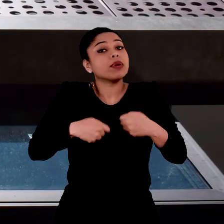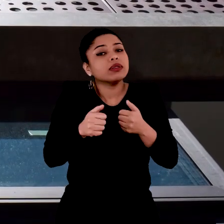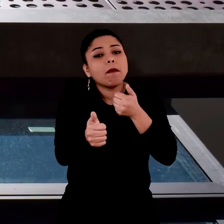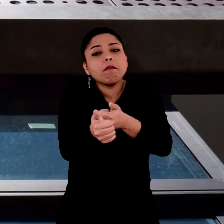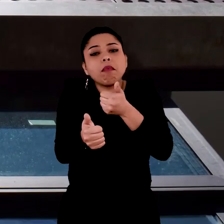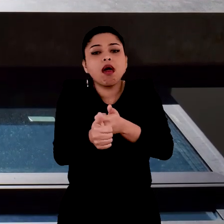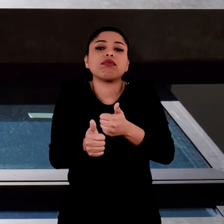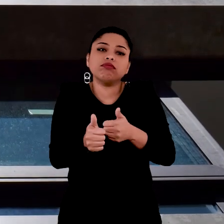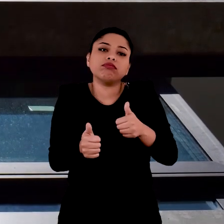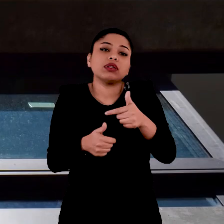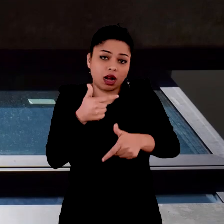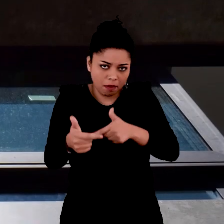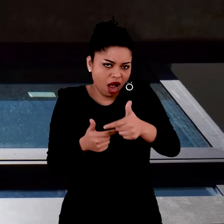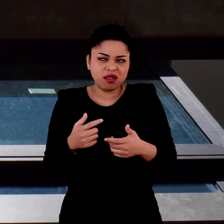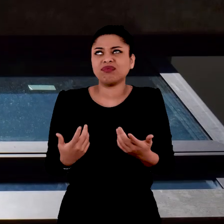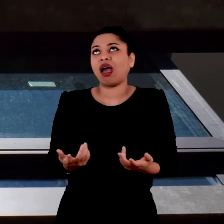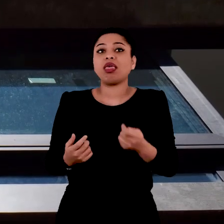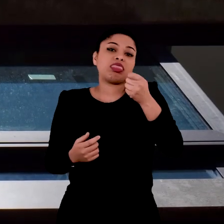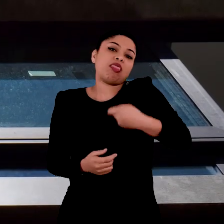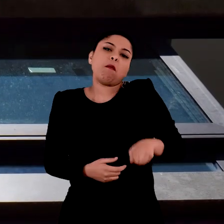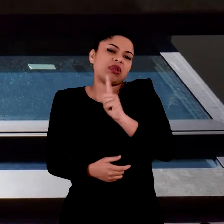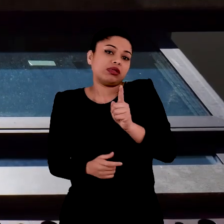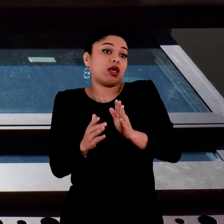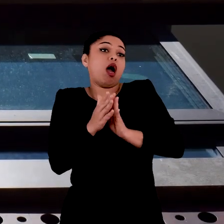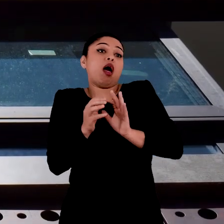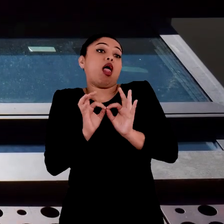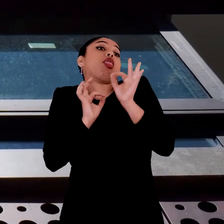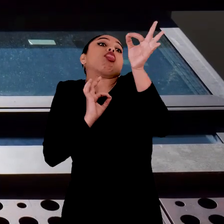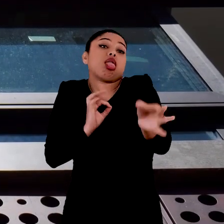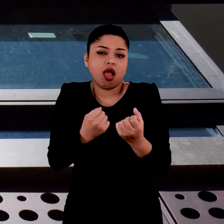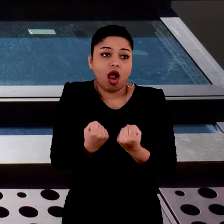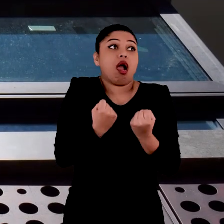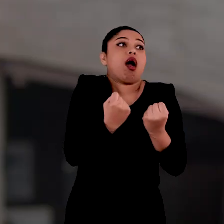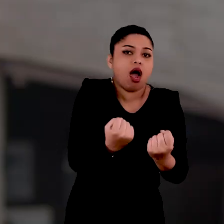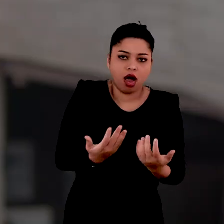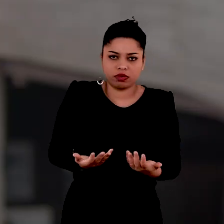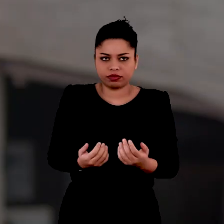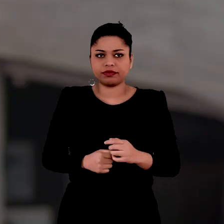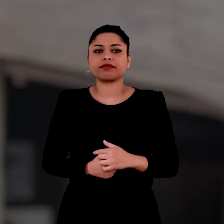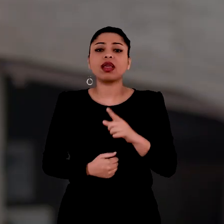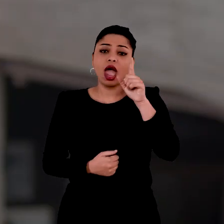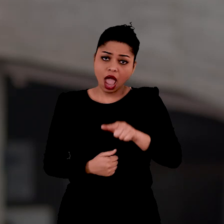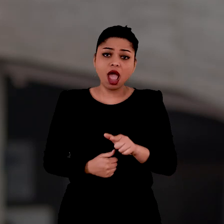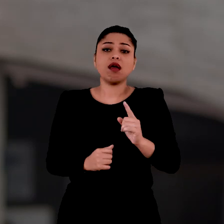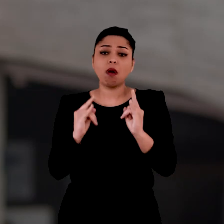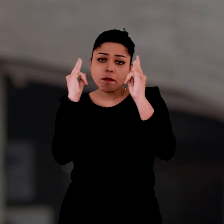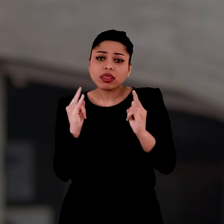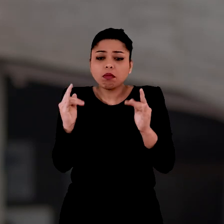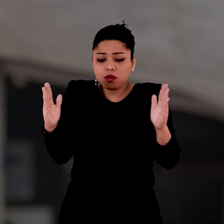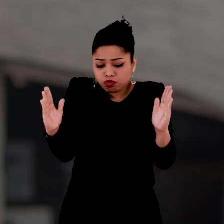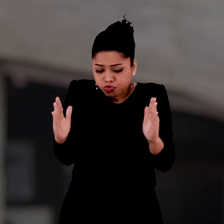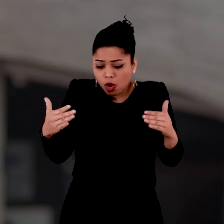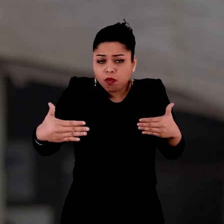numa região que é um pouco mais cara e ele queria que esses empreendimentos fossem bem acessíveis, bem localizado e